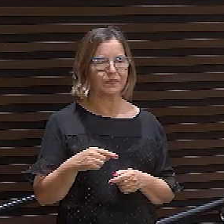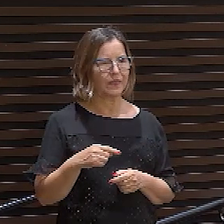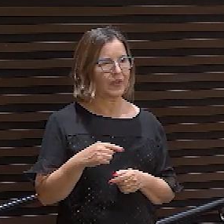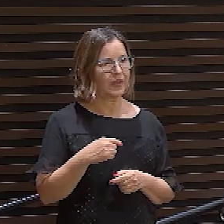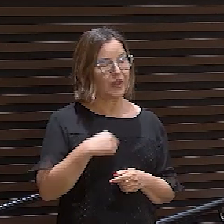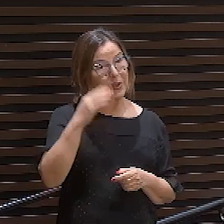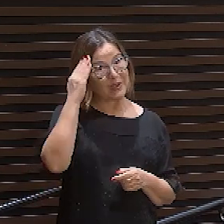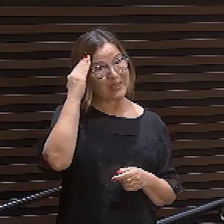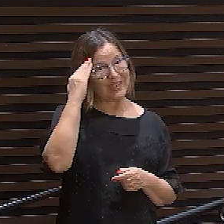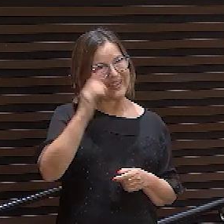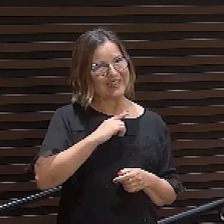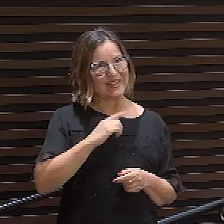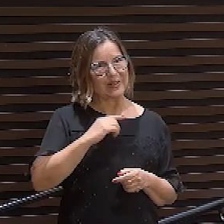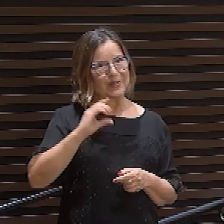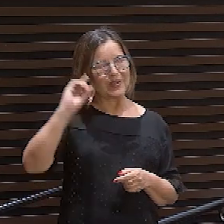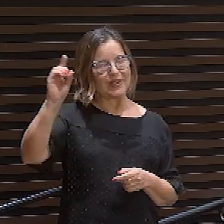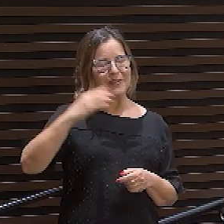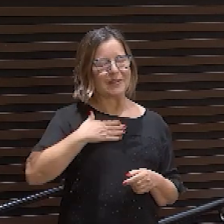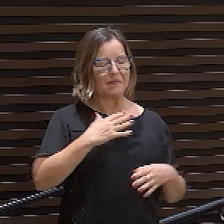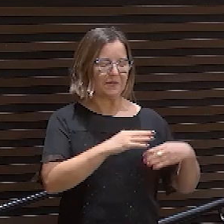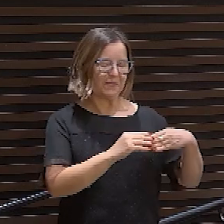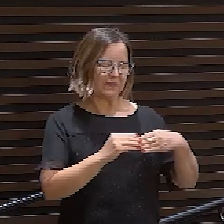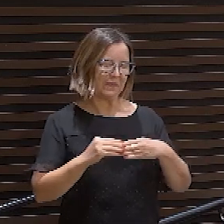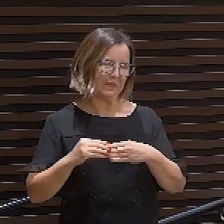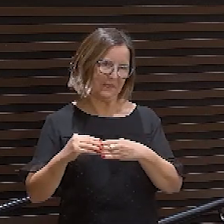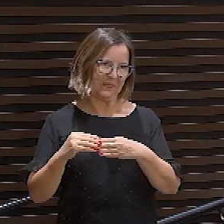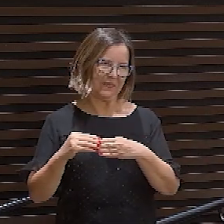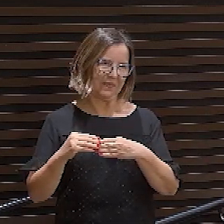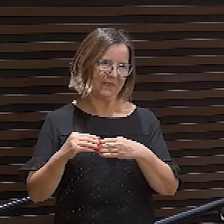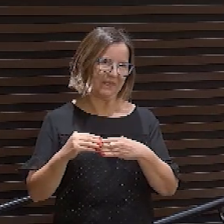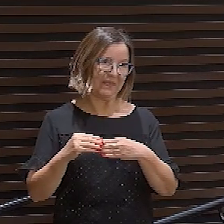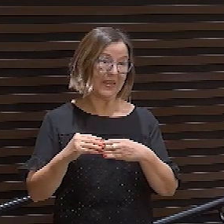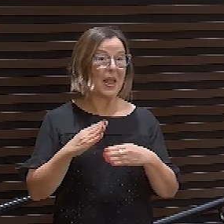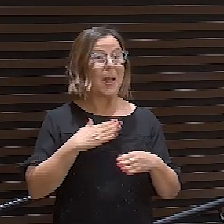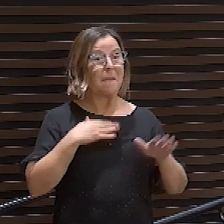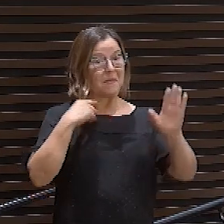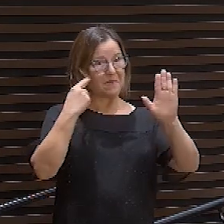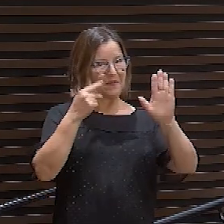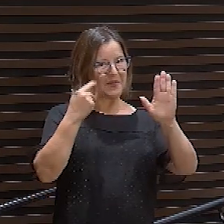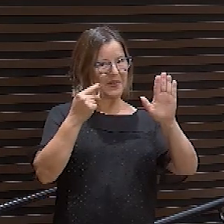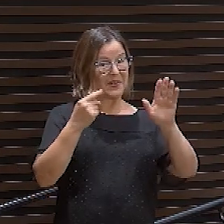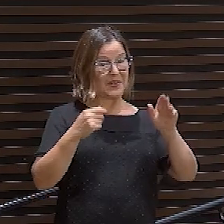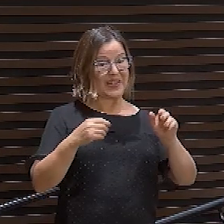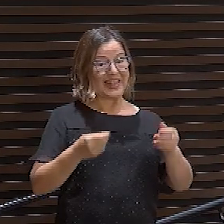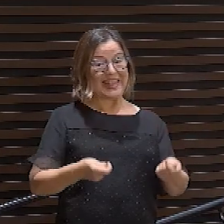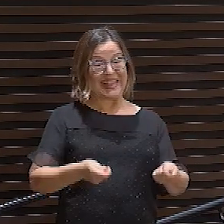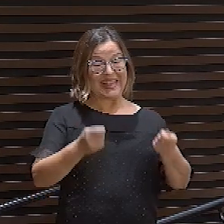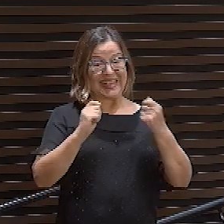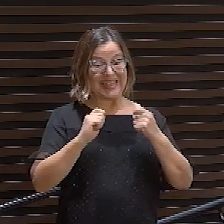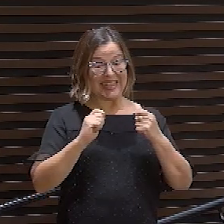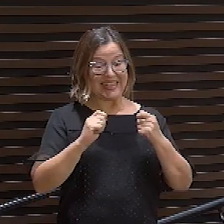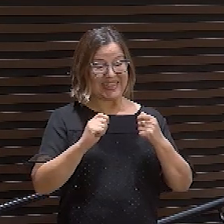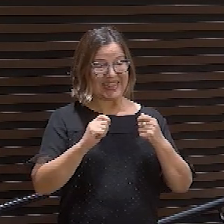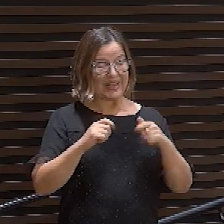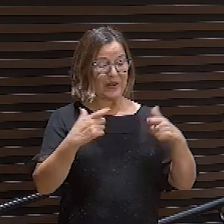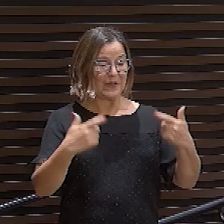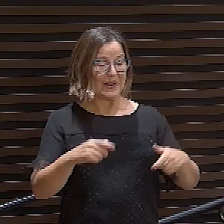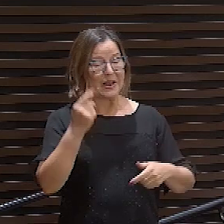vai me dirigir, um Deus que vai me guiar, e que me prometeu dar uma terra para a minha descendência.